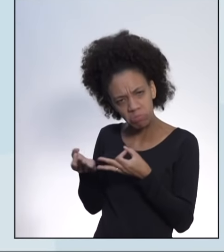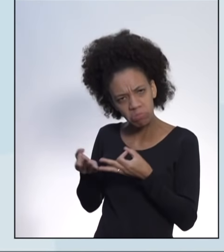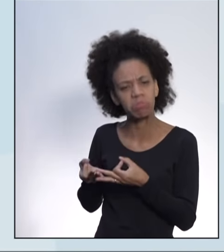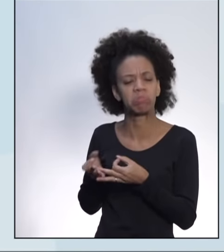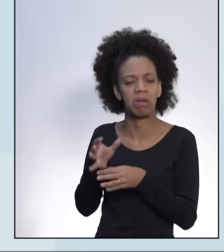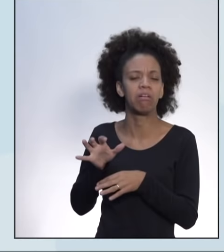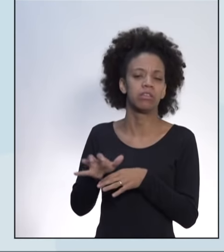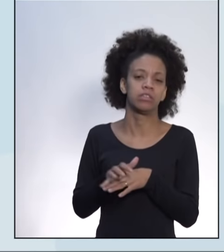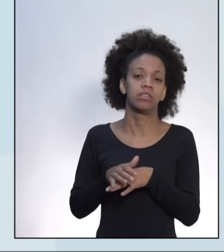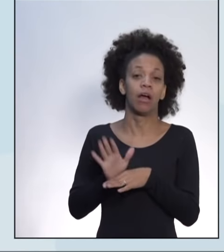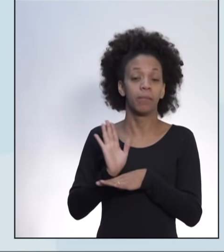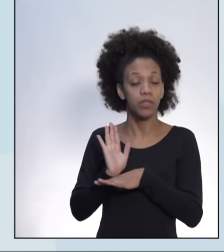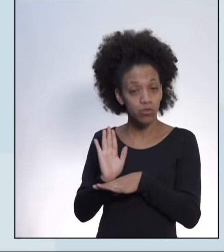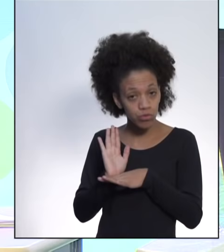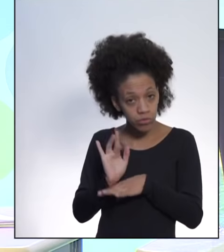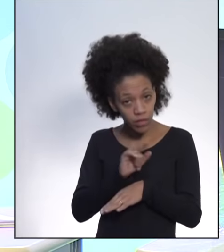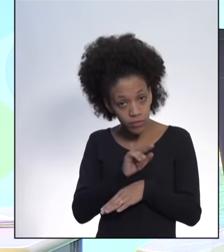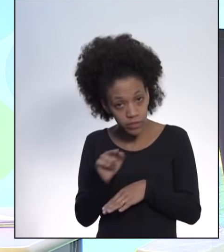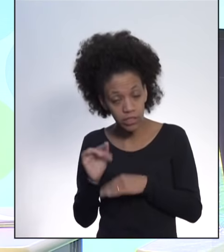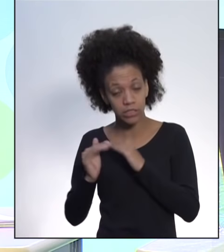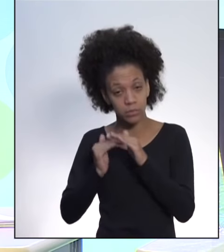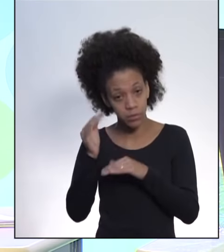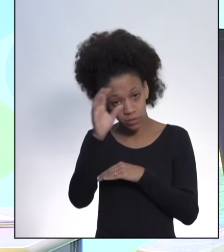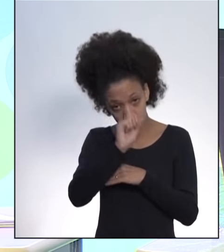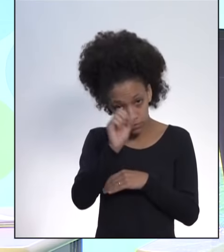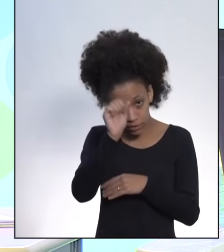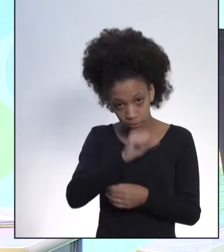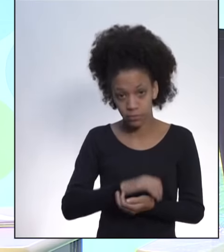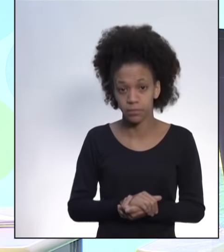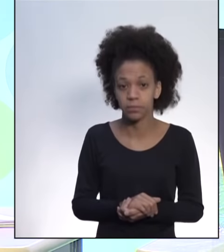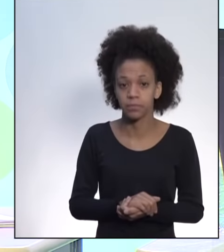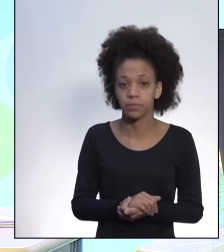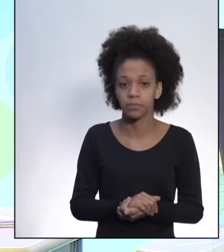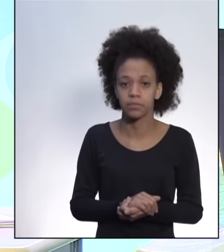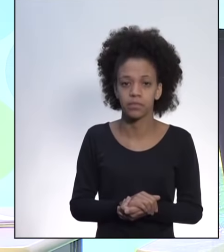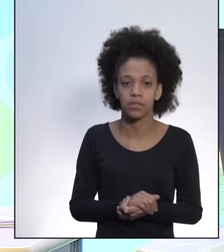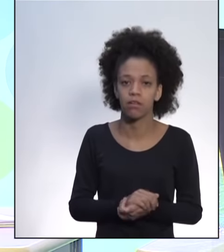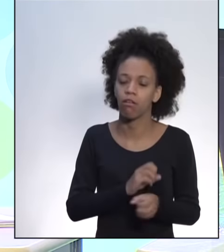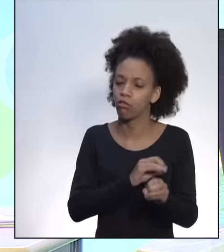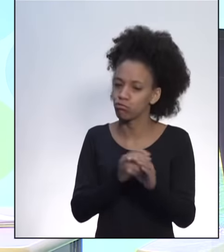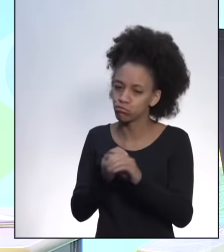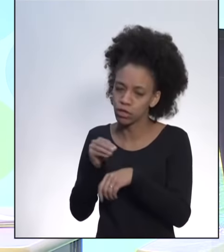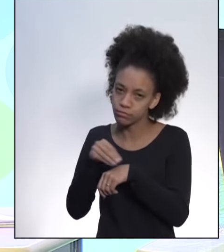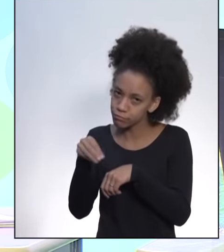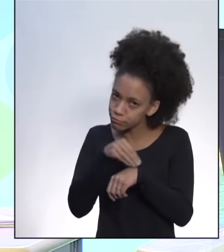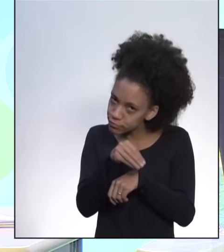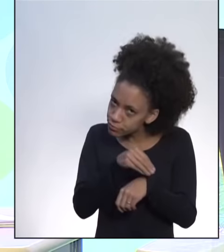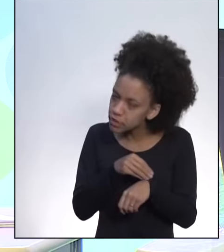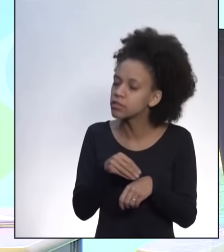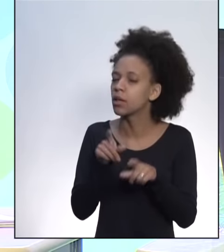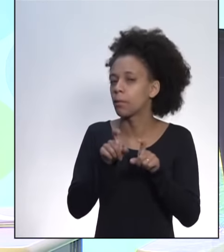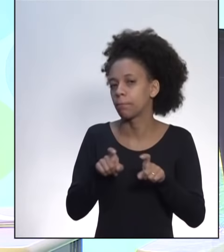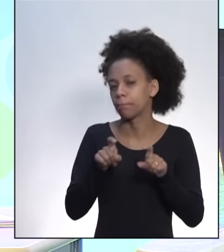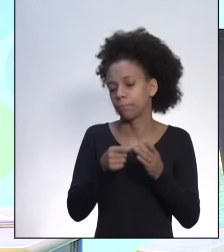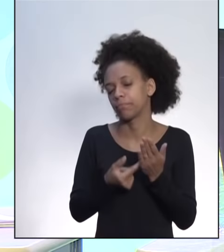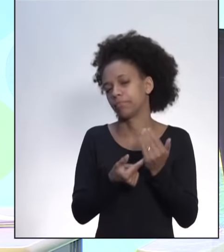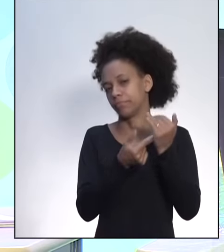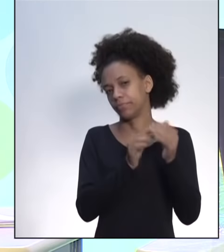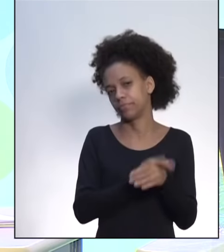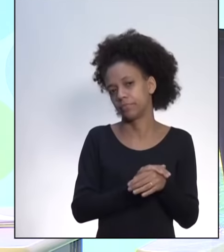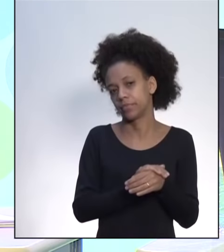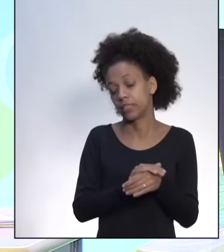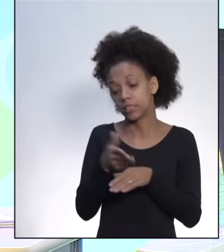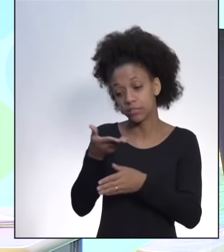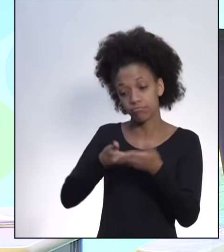é isso mesmo a gente tá aqui para ajudar vocês esse processo de aprendizagem tá é educação mediada pela tecnologia e essa